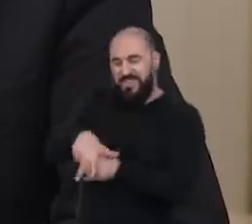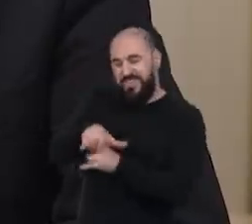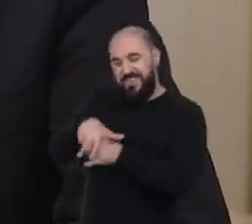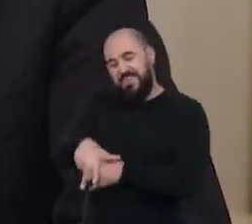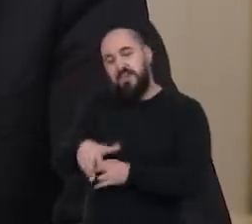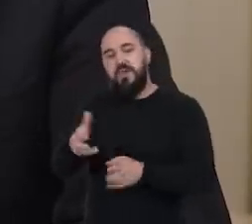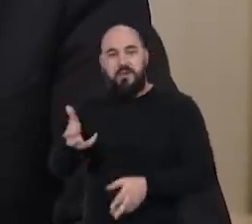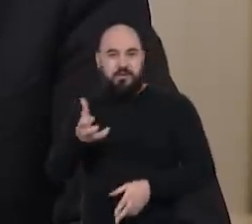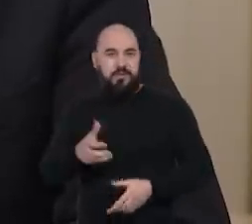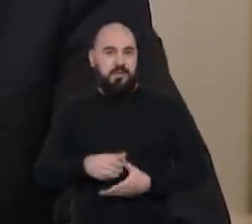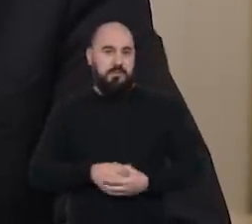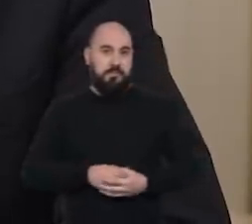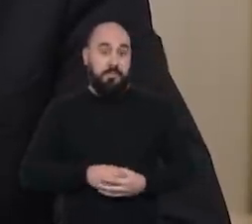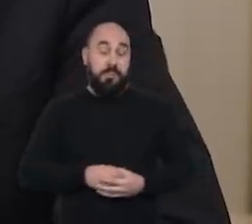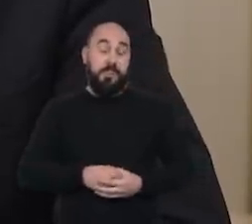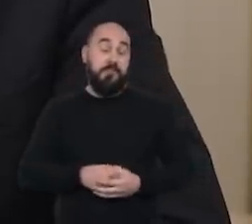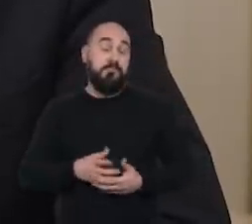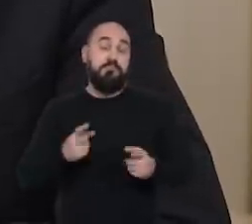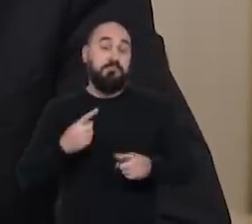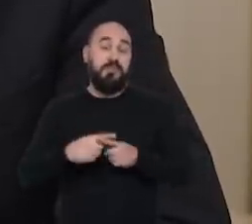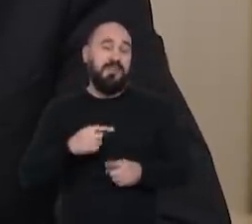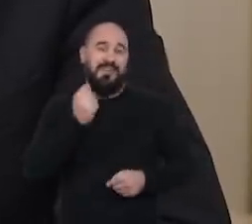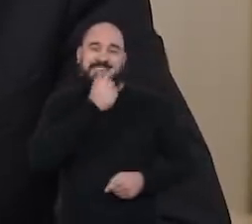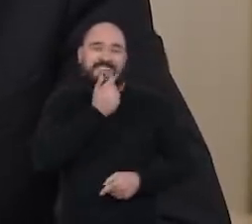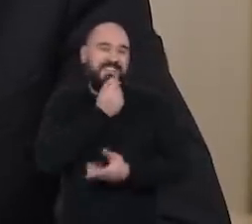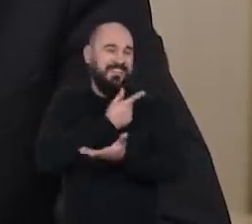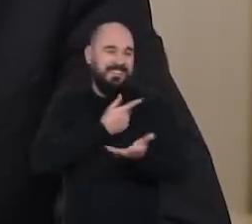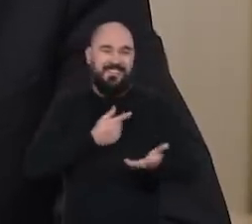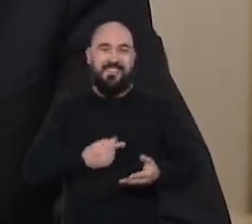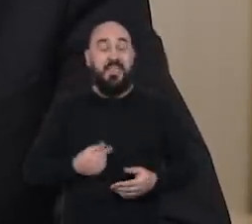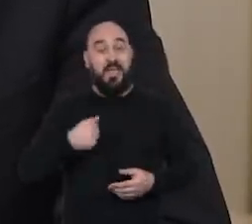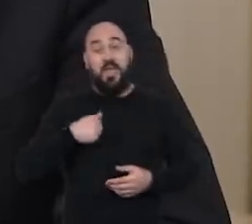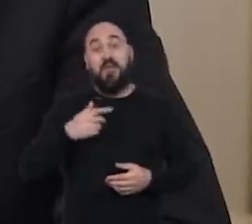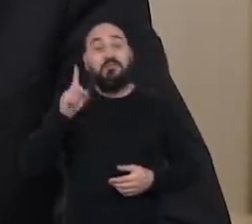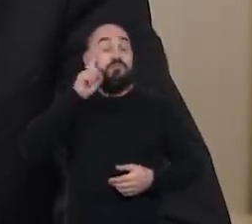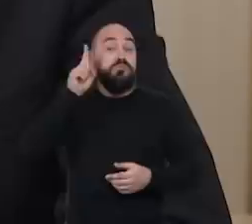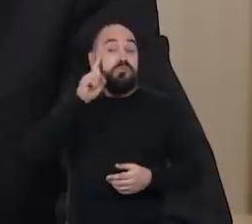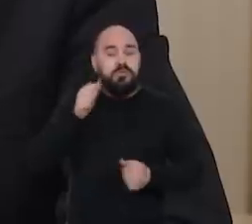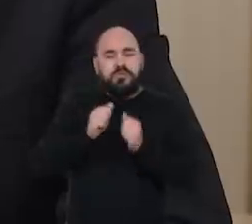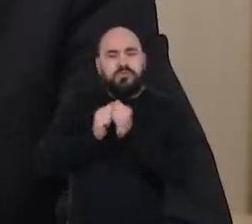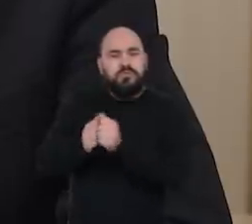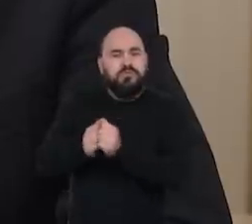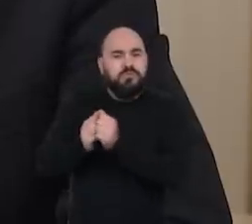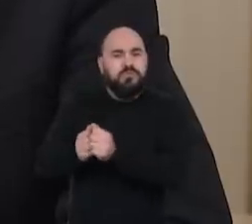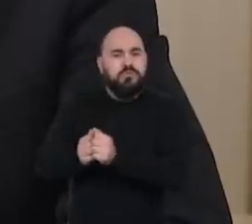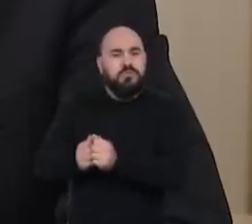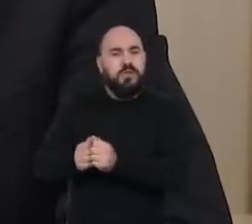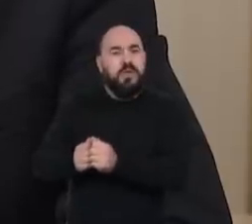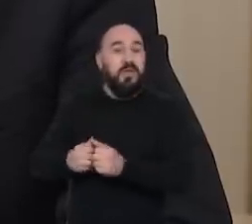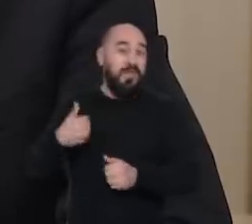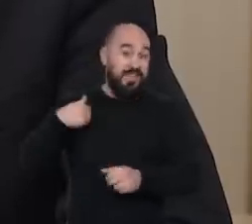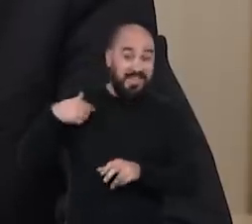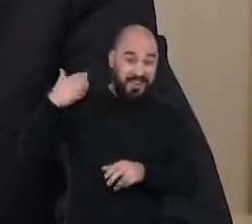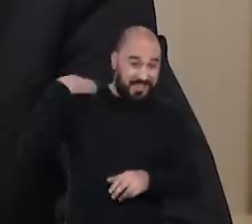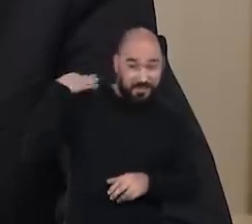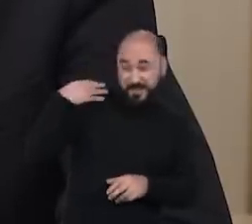dia, quando eu chegava, eu tinha que brincar de cavalinho com ele. Ele era o peão e eu era o